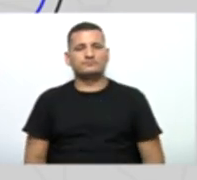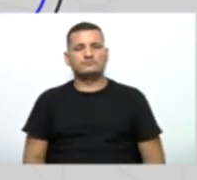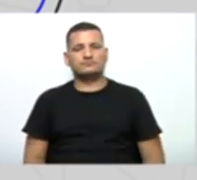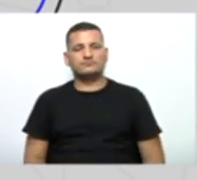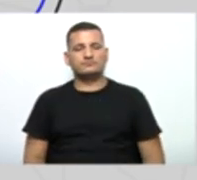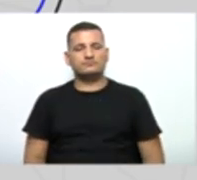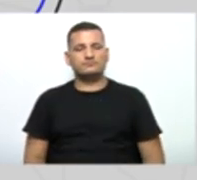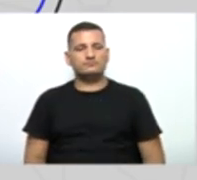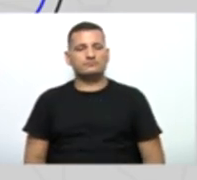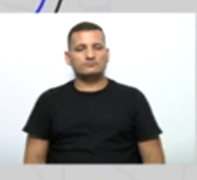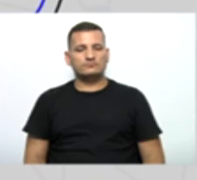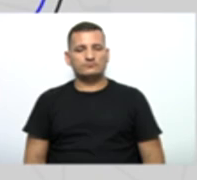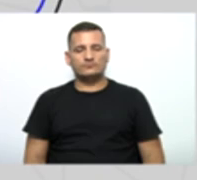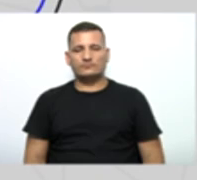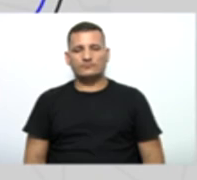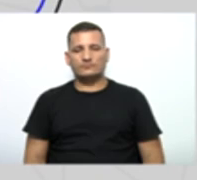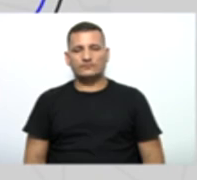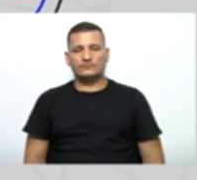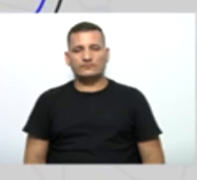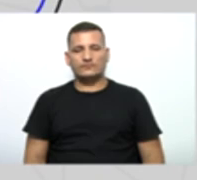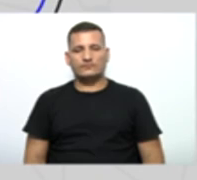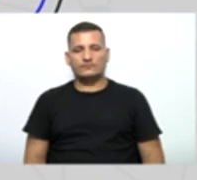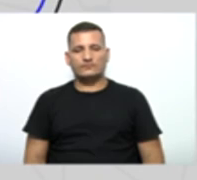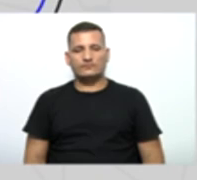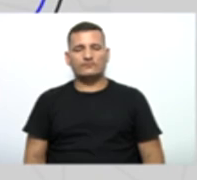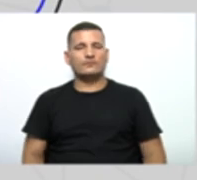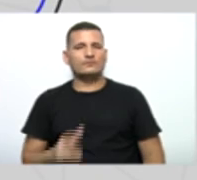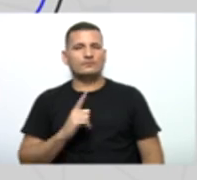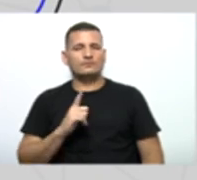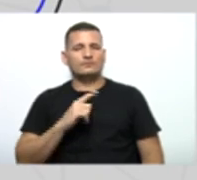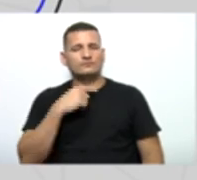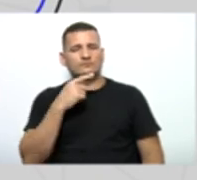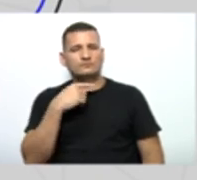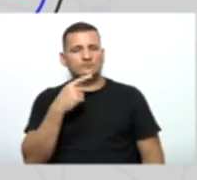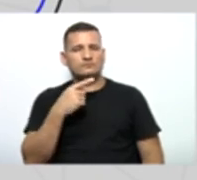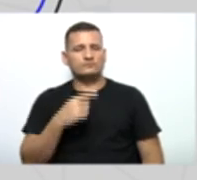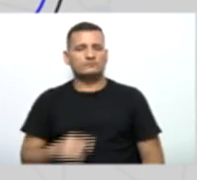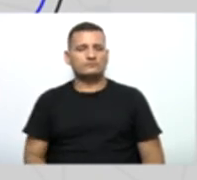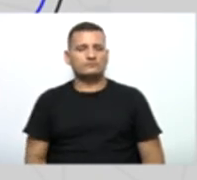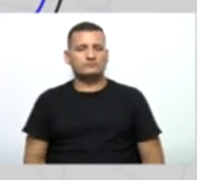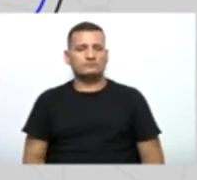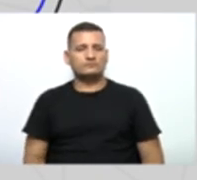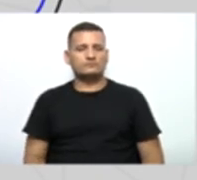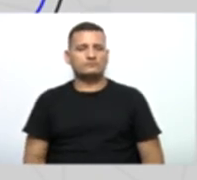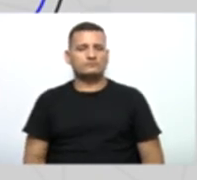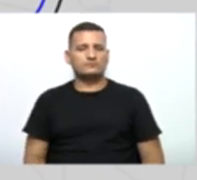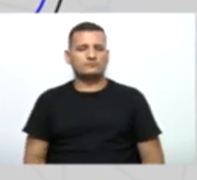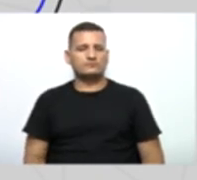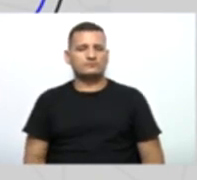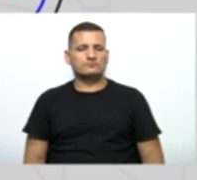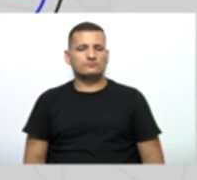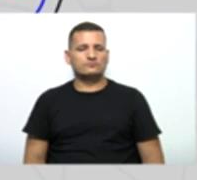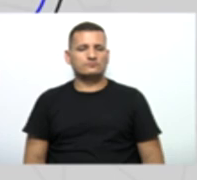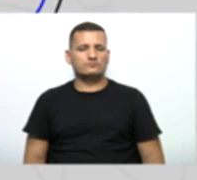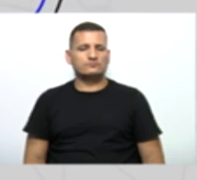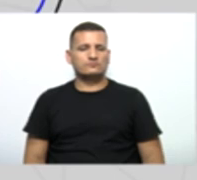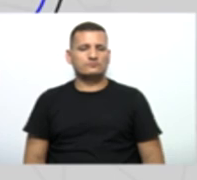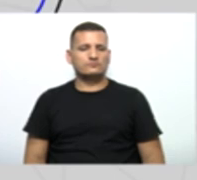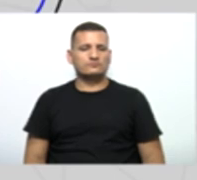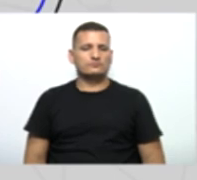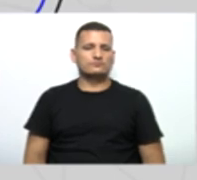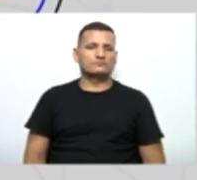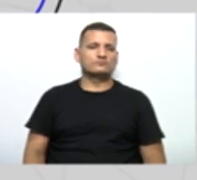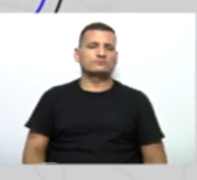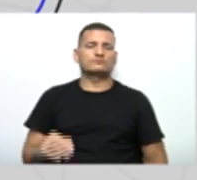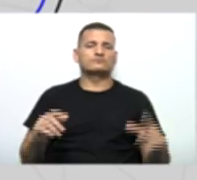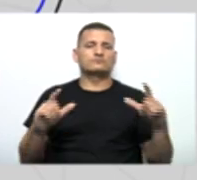Nenhuma resolução. Surgiu uma dúvida aqui em relação aos parênteses no método infopúblico.